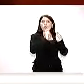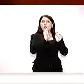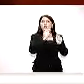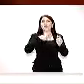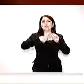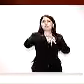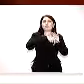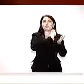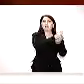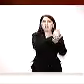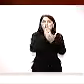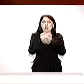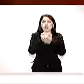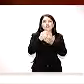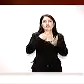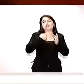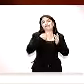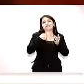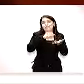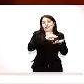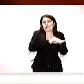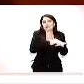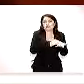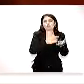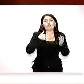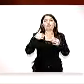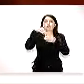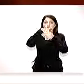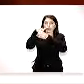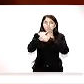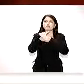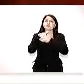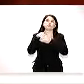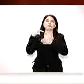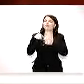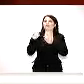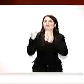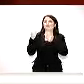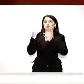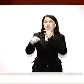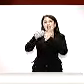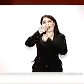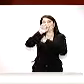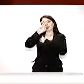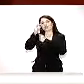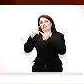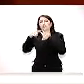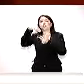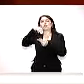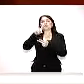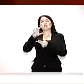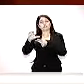de precatórios voto portanto acompanhando as manifestações desfavoráveis a TJ e o Ministério Público de